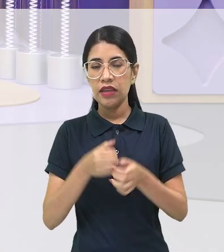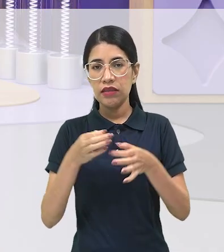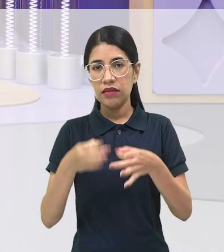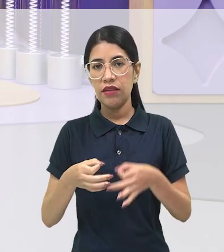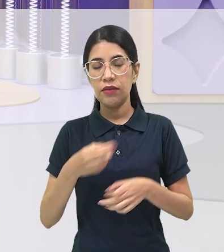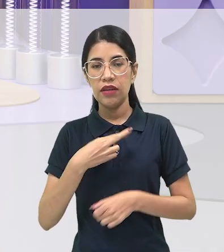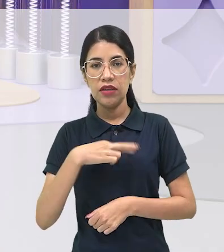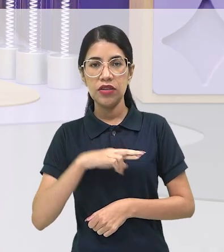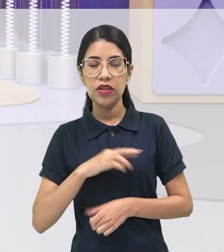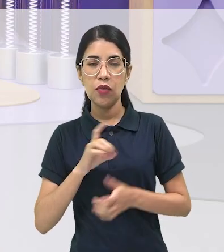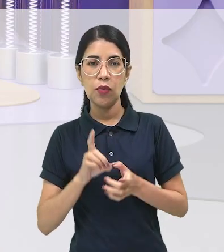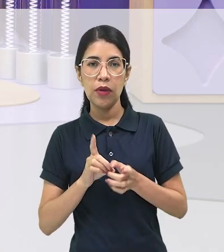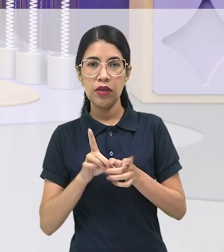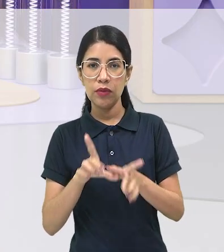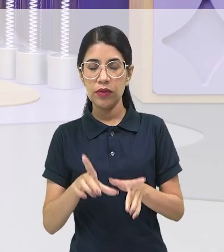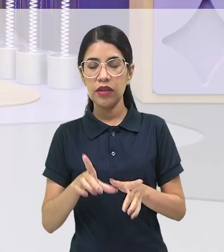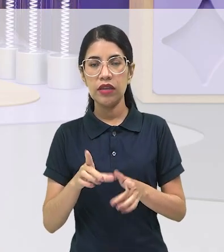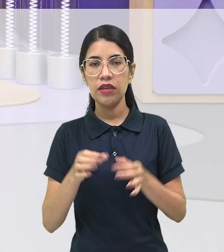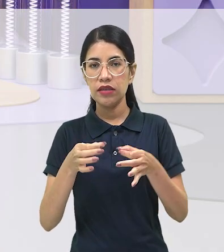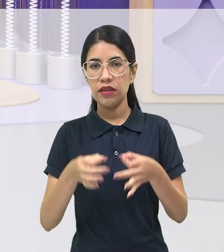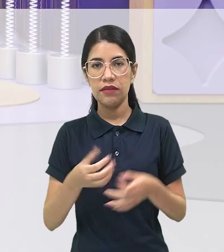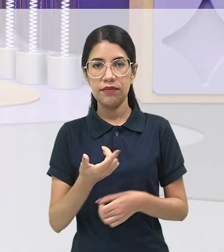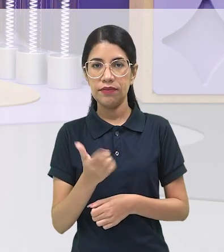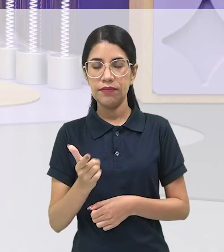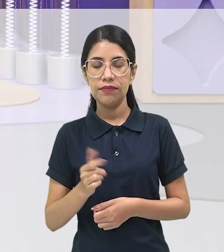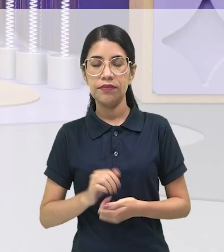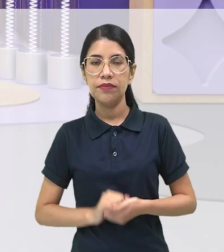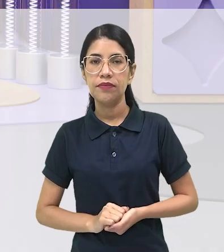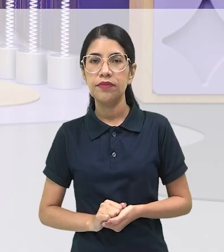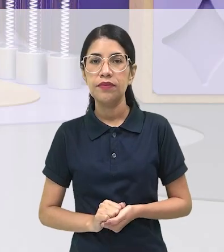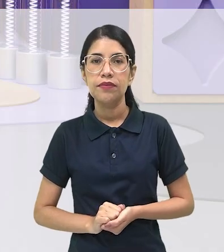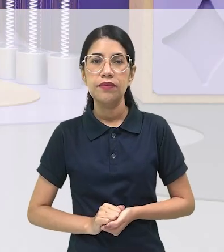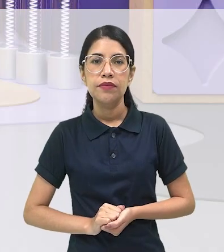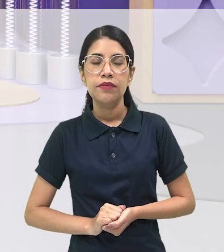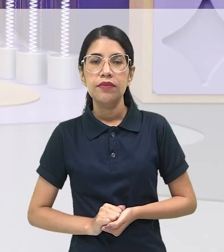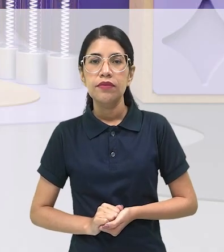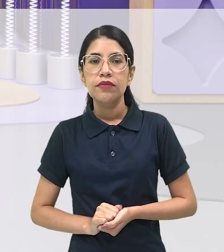uma doutrina específica. Vamos lá.